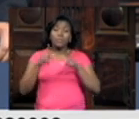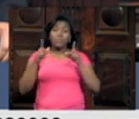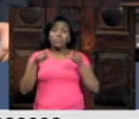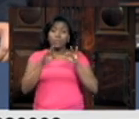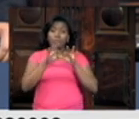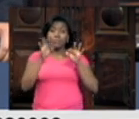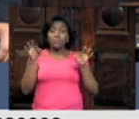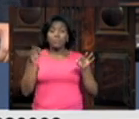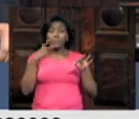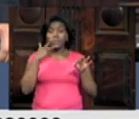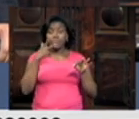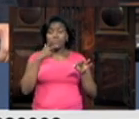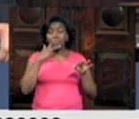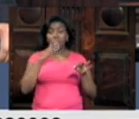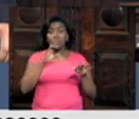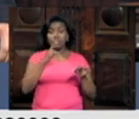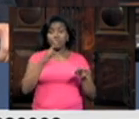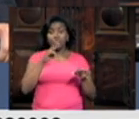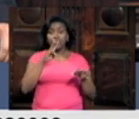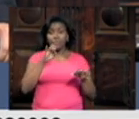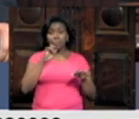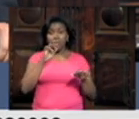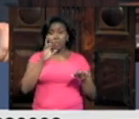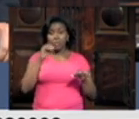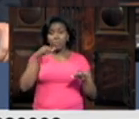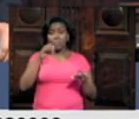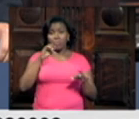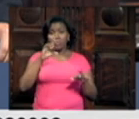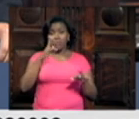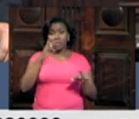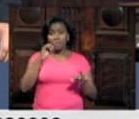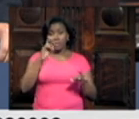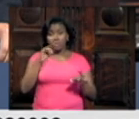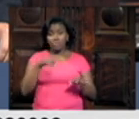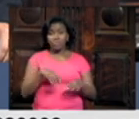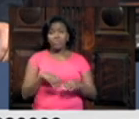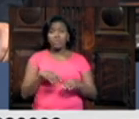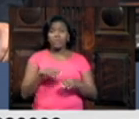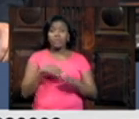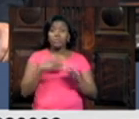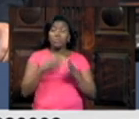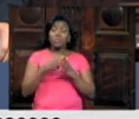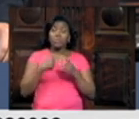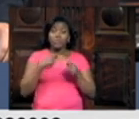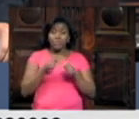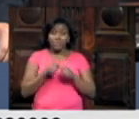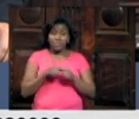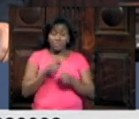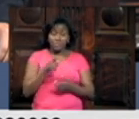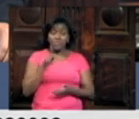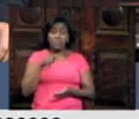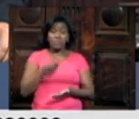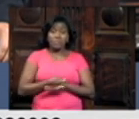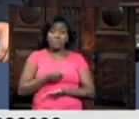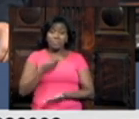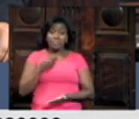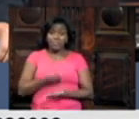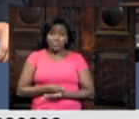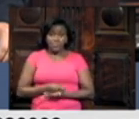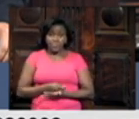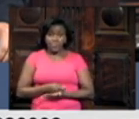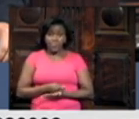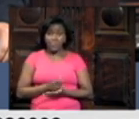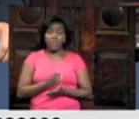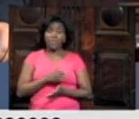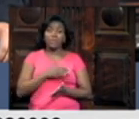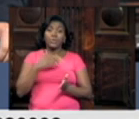chover no molhado. Tudo que eu fizer em Itaboraí é obrigação. Tudo que a